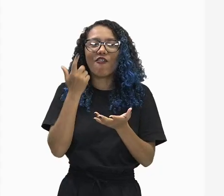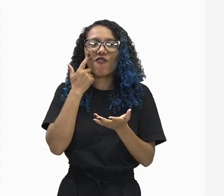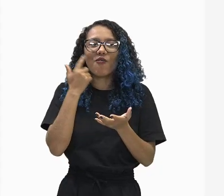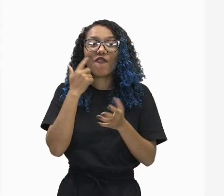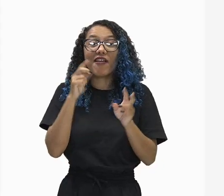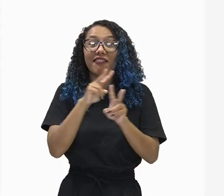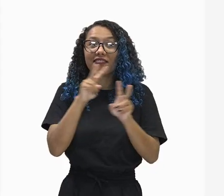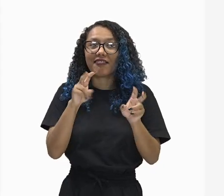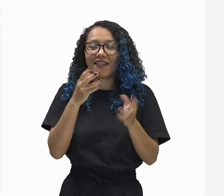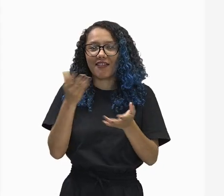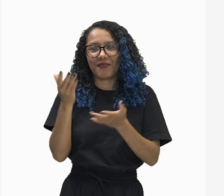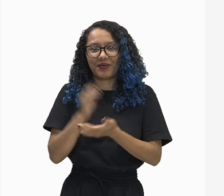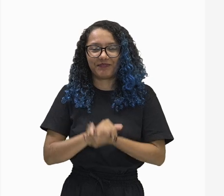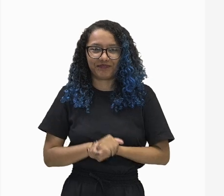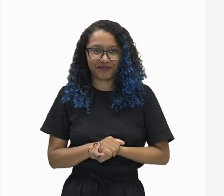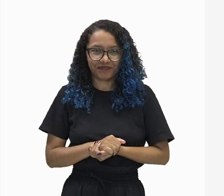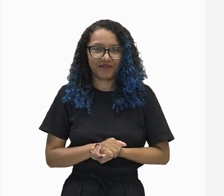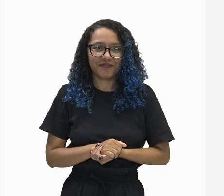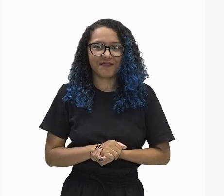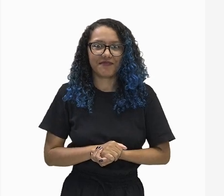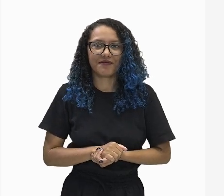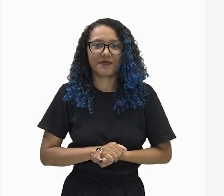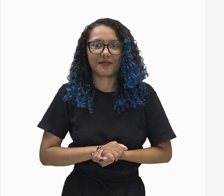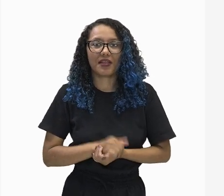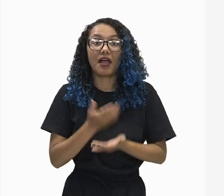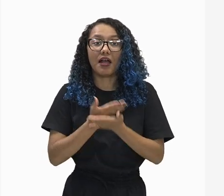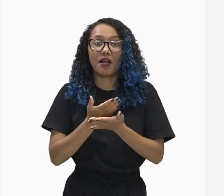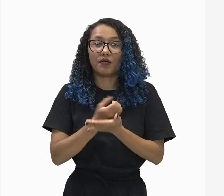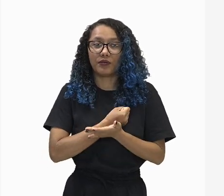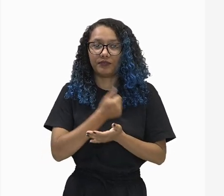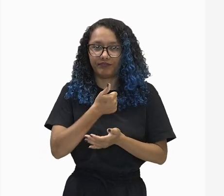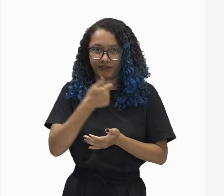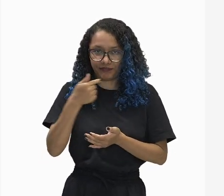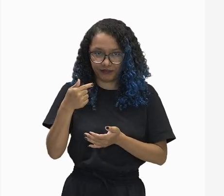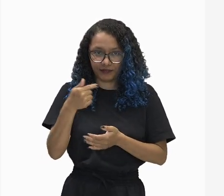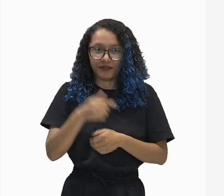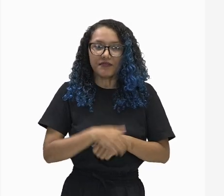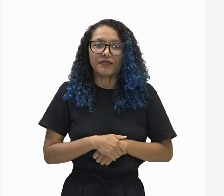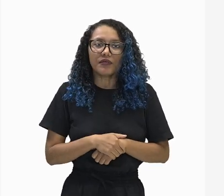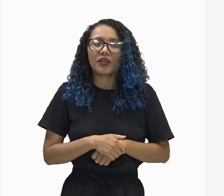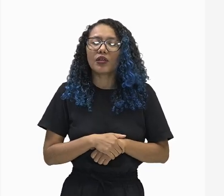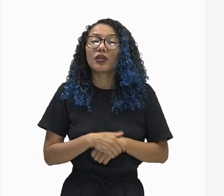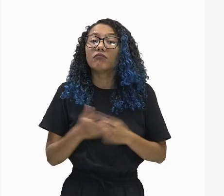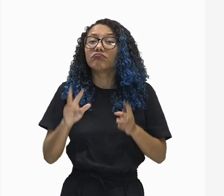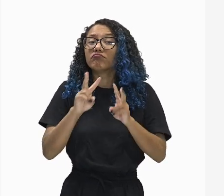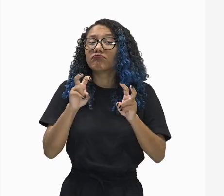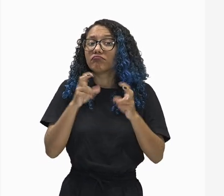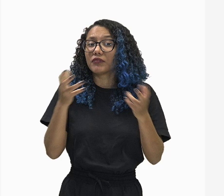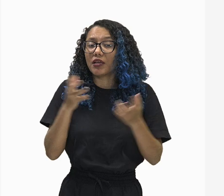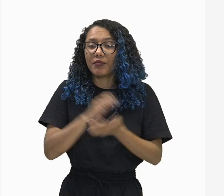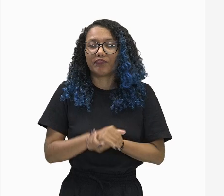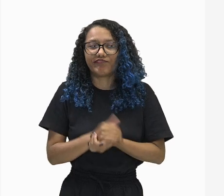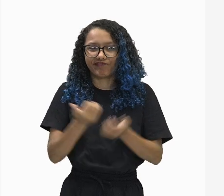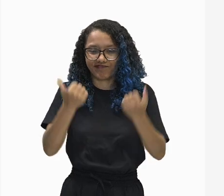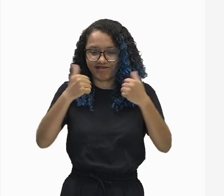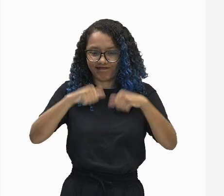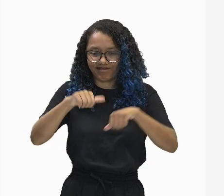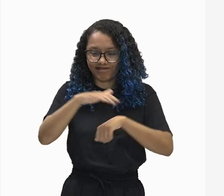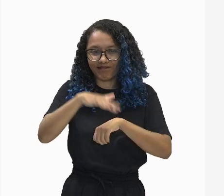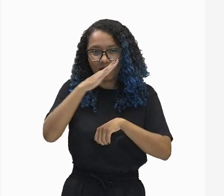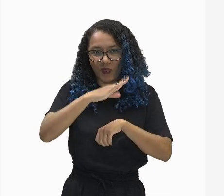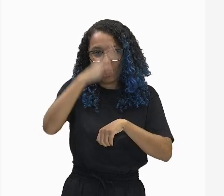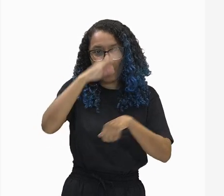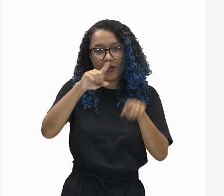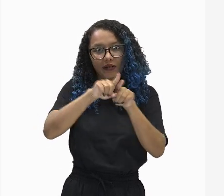ao tema de nossa aula. Vamos lá, galerinha. Aula de número 17. Objeto de conhecimento, a crise de Roma